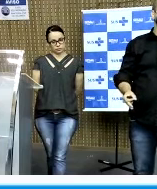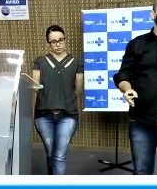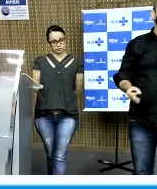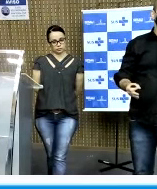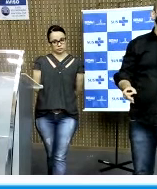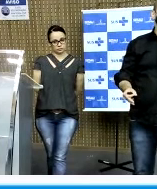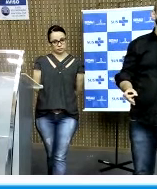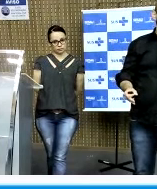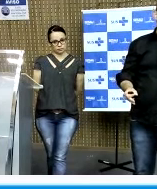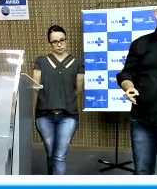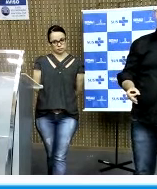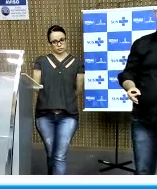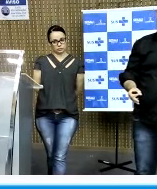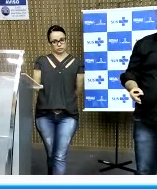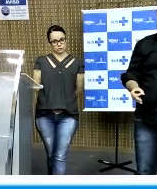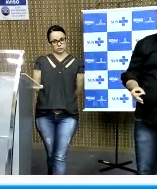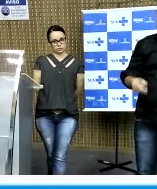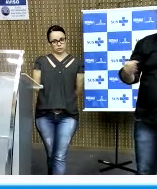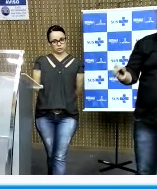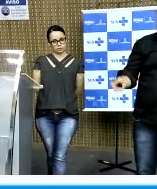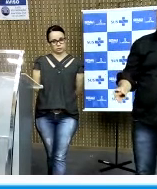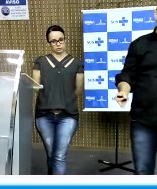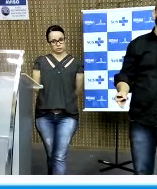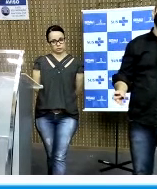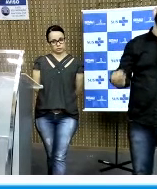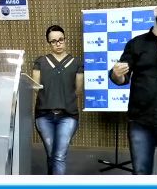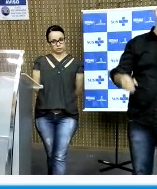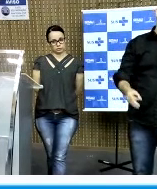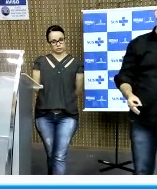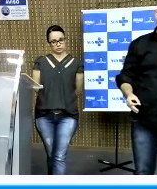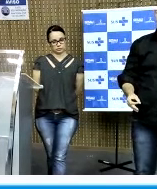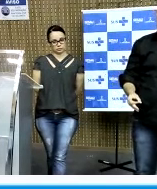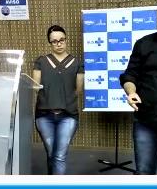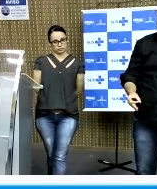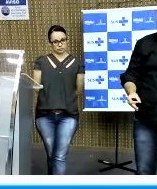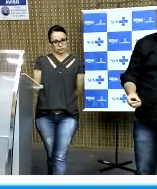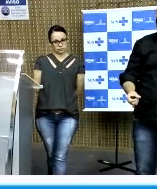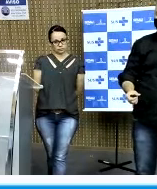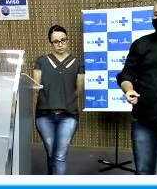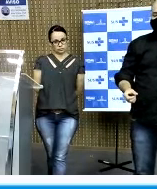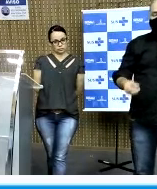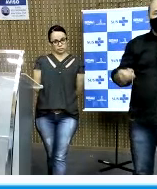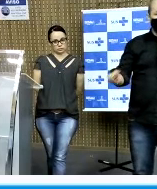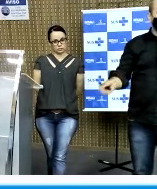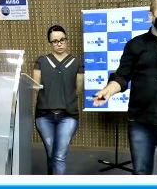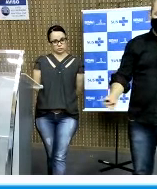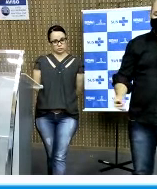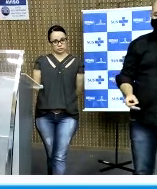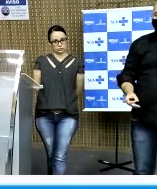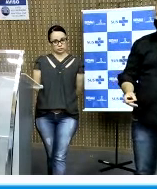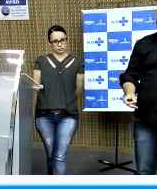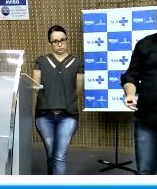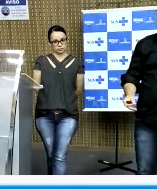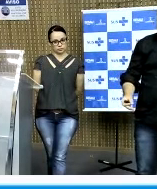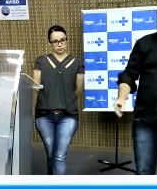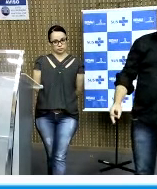complicações no terceiro trimestre, final de gestação, com vitalidade do recém-nato e, infelizmente, o óbito da mãe. E esse óbito foi investigado